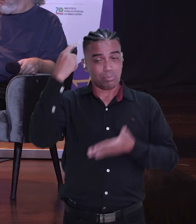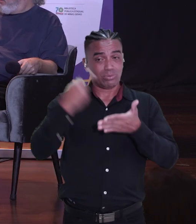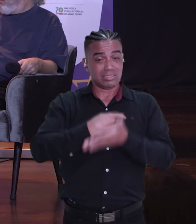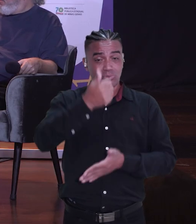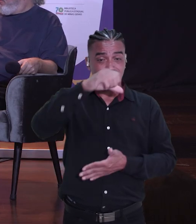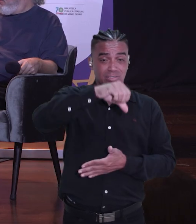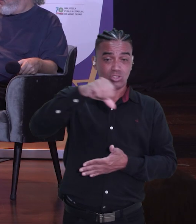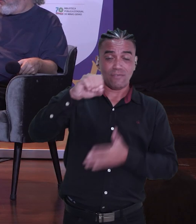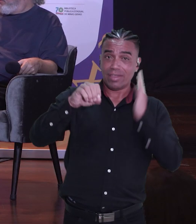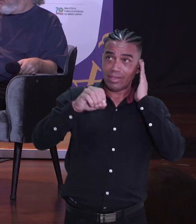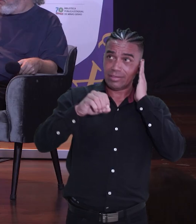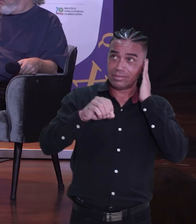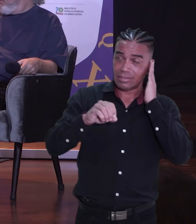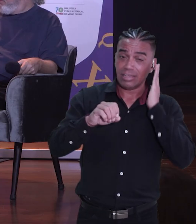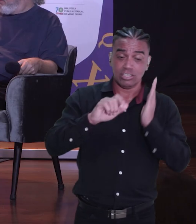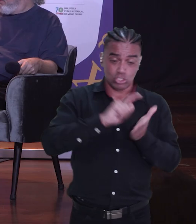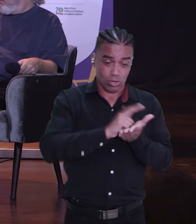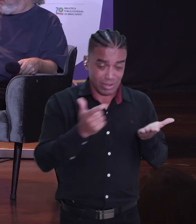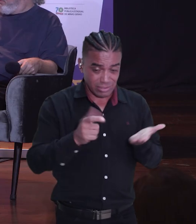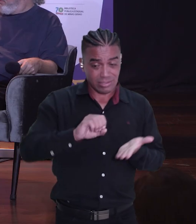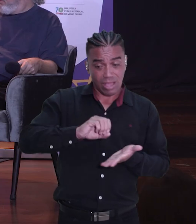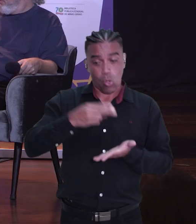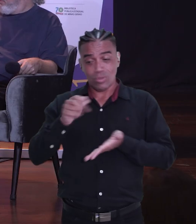só em 1990, se eu me considerava